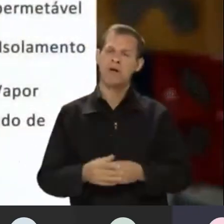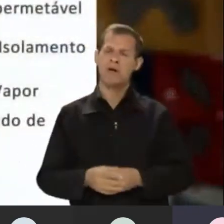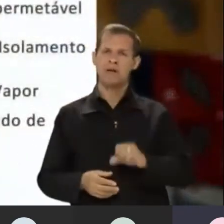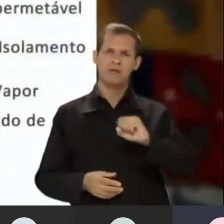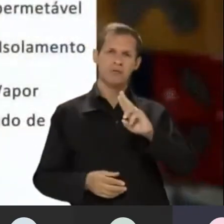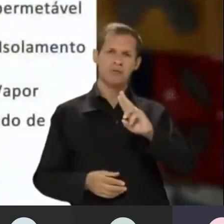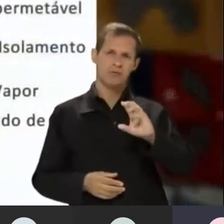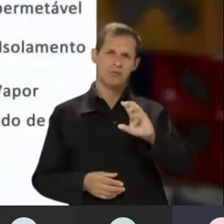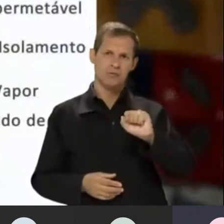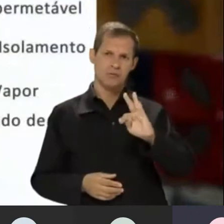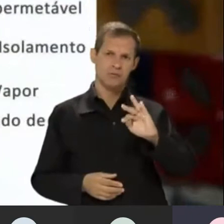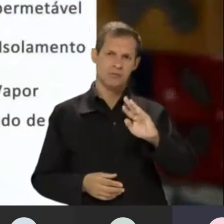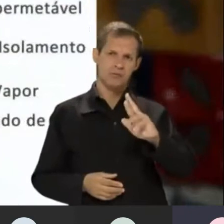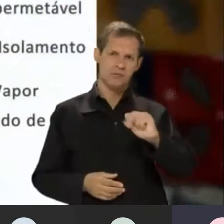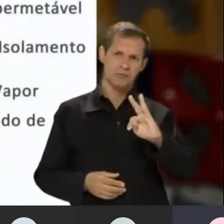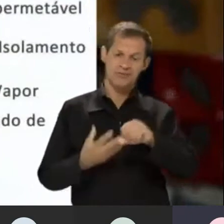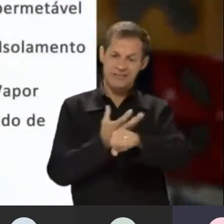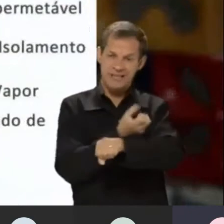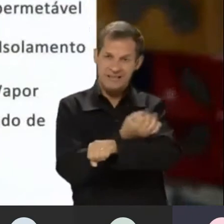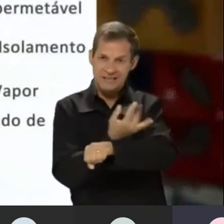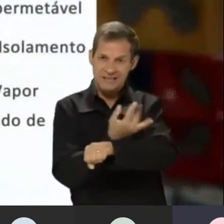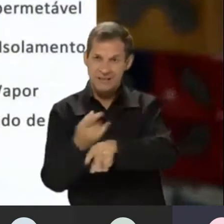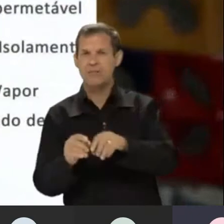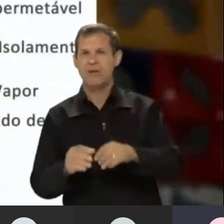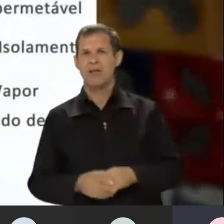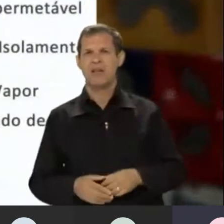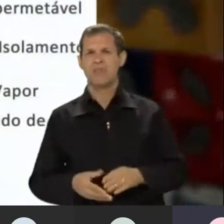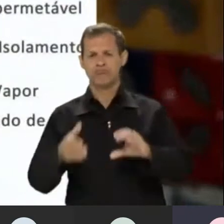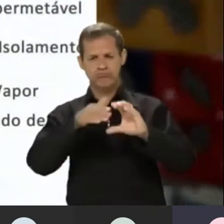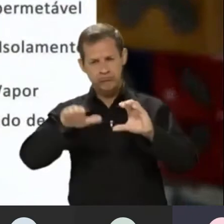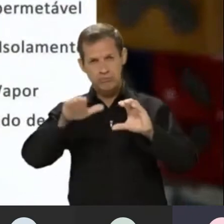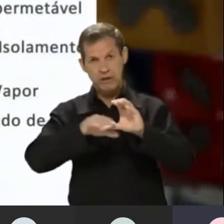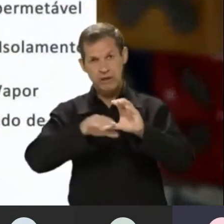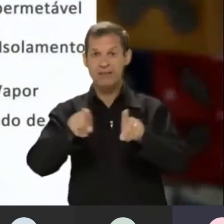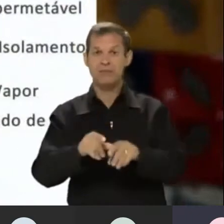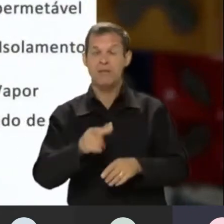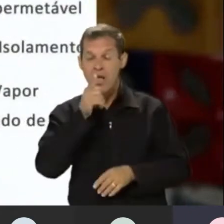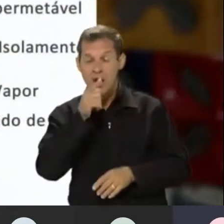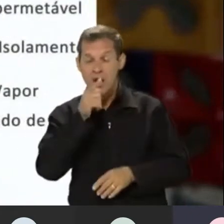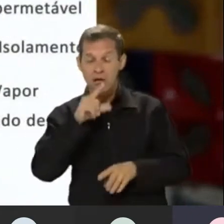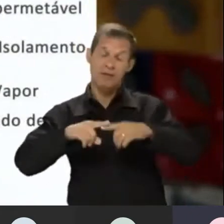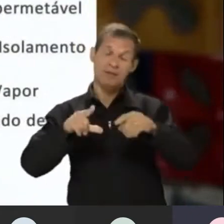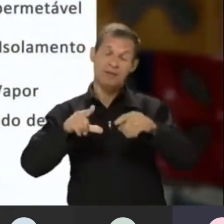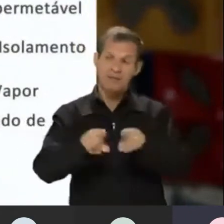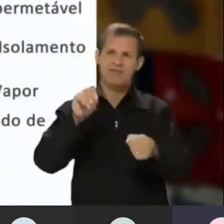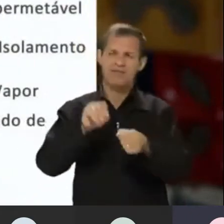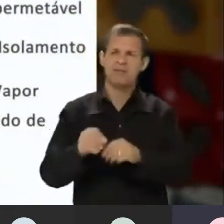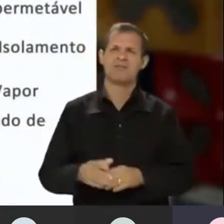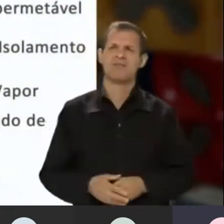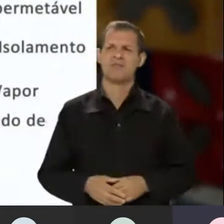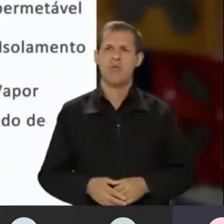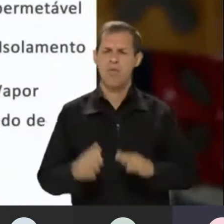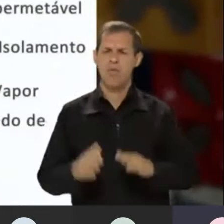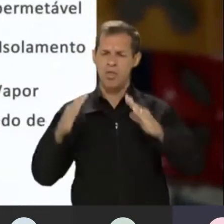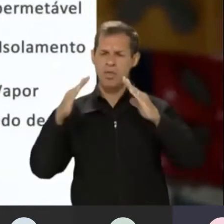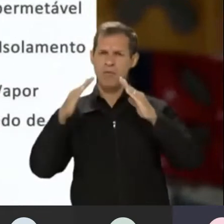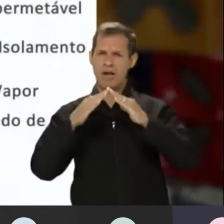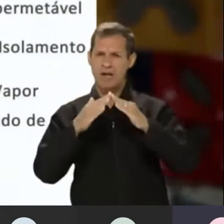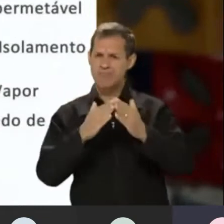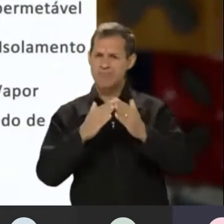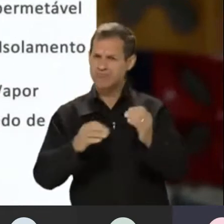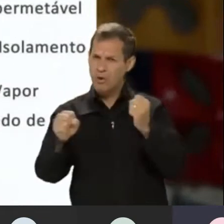o substrato, as plantas e mais a carga da água. Se você estiver fazendo uma casa